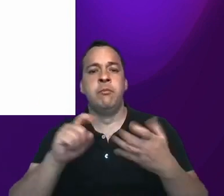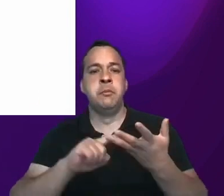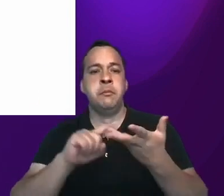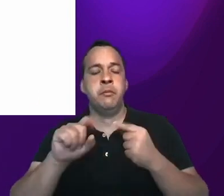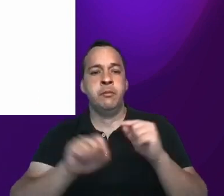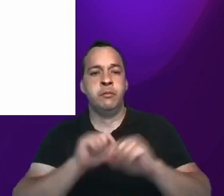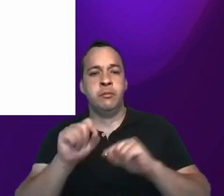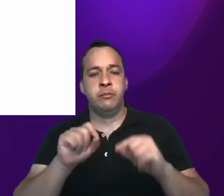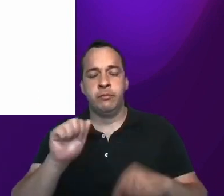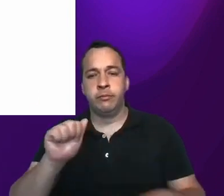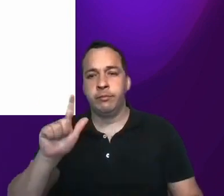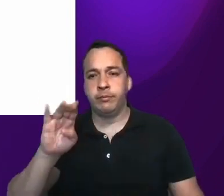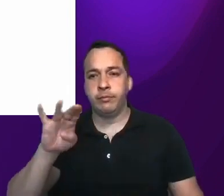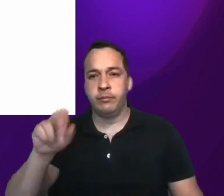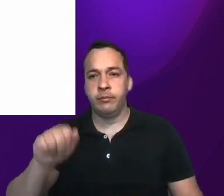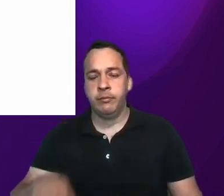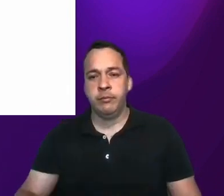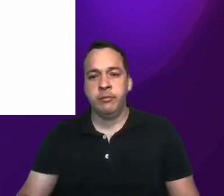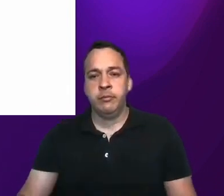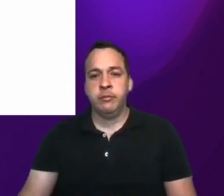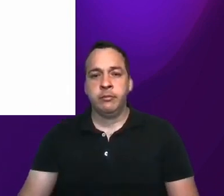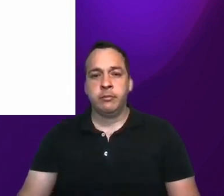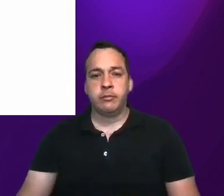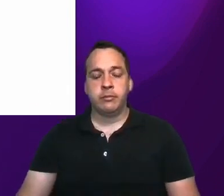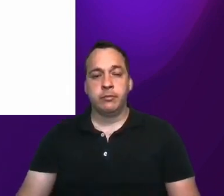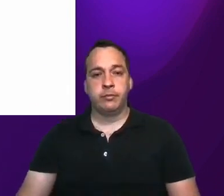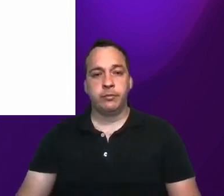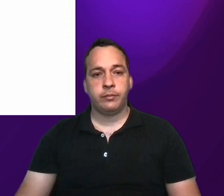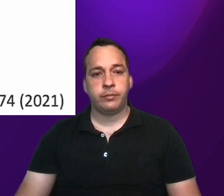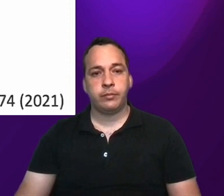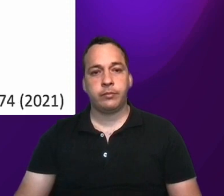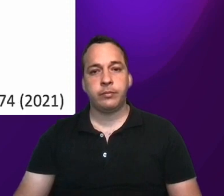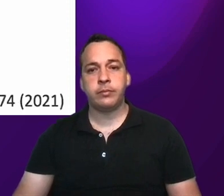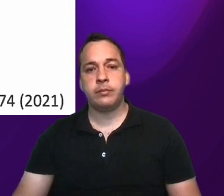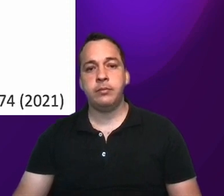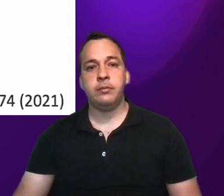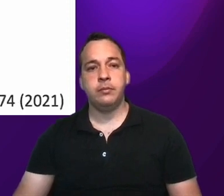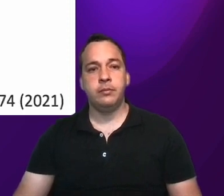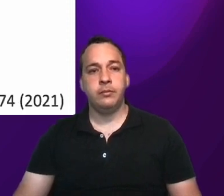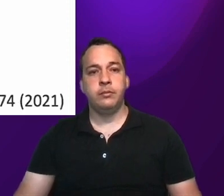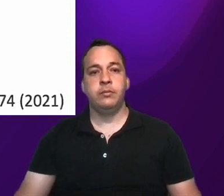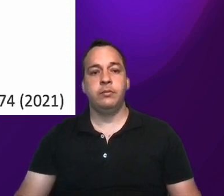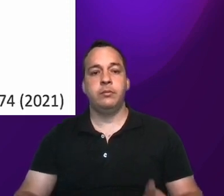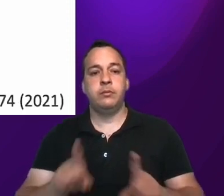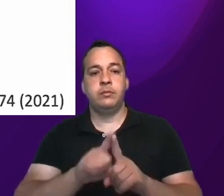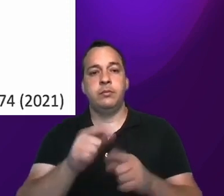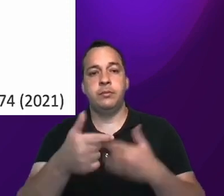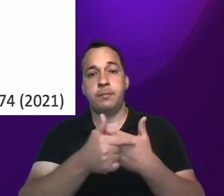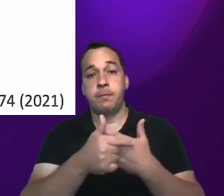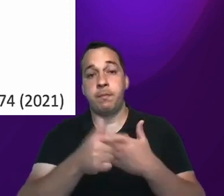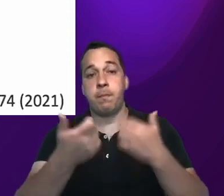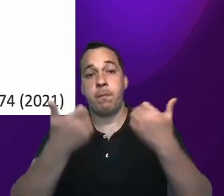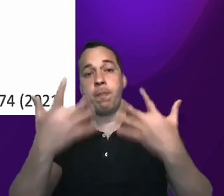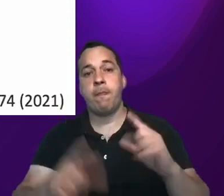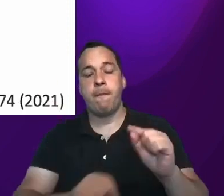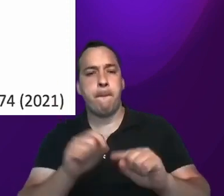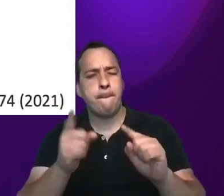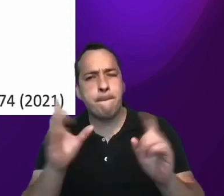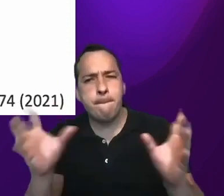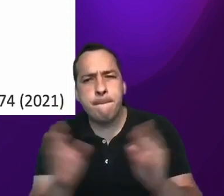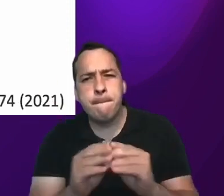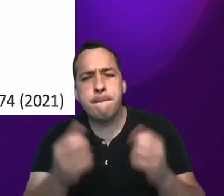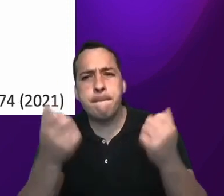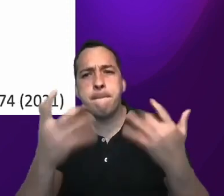né? Qual seriam os diferentes papéis, se tem um papel também anti-inflamatório. Vou só comentar